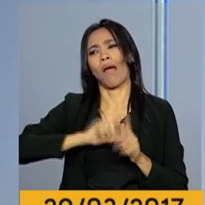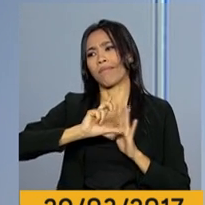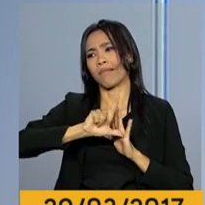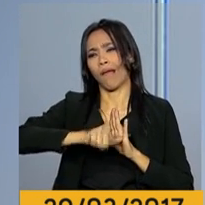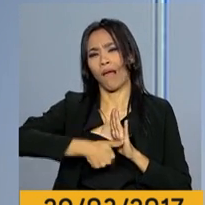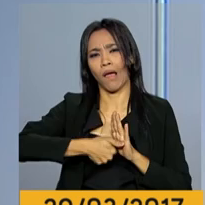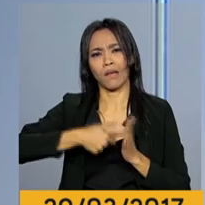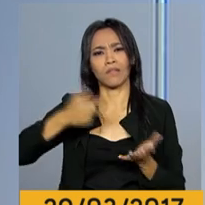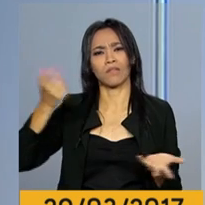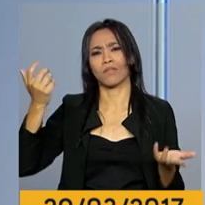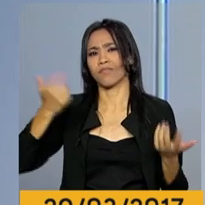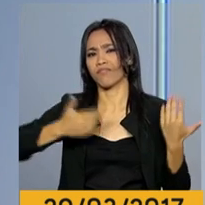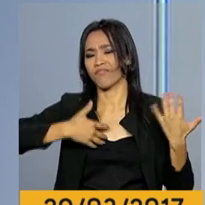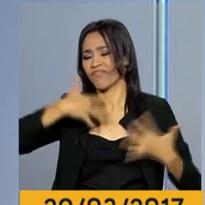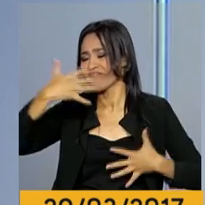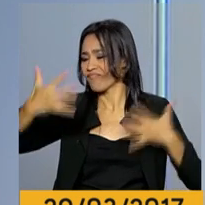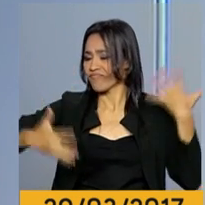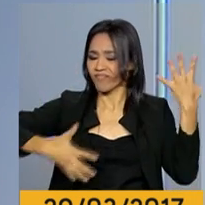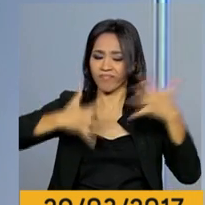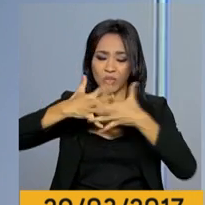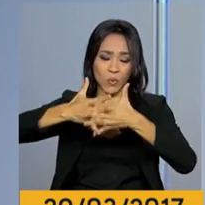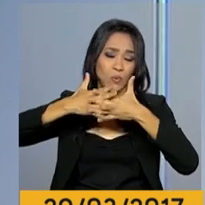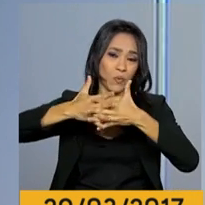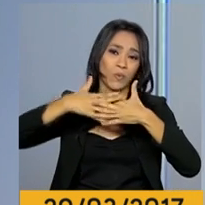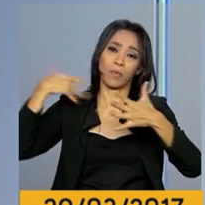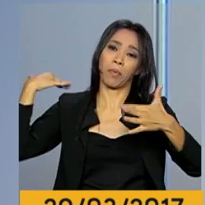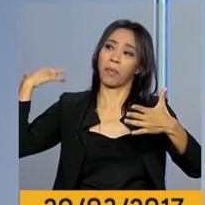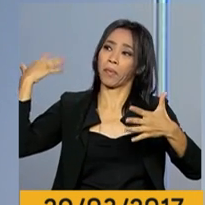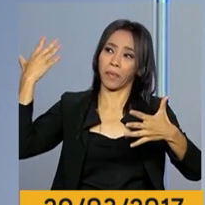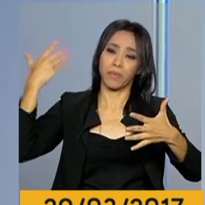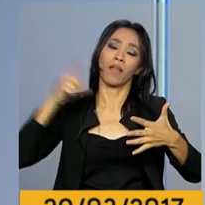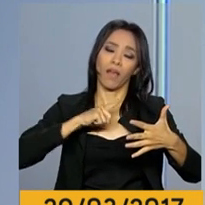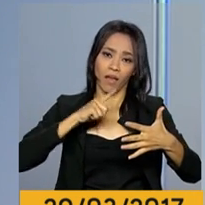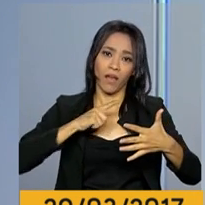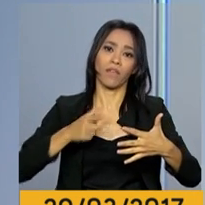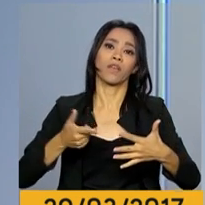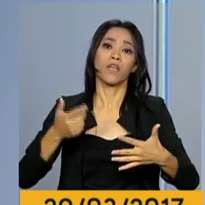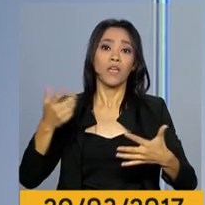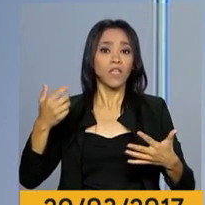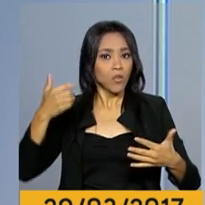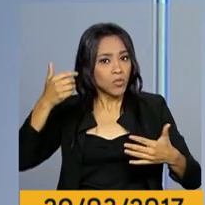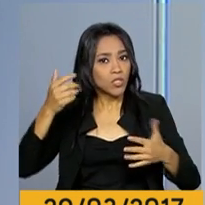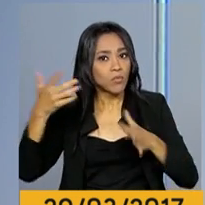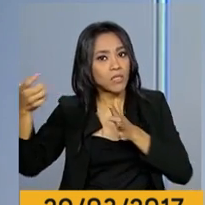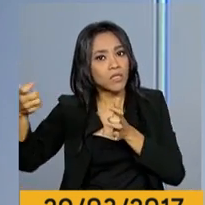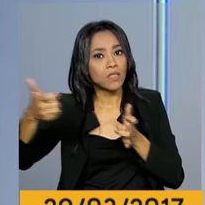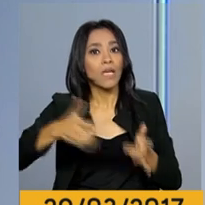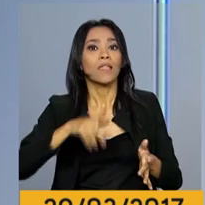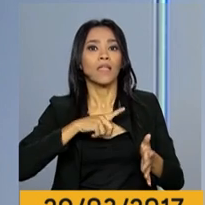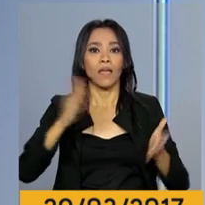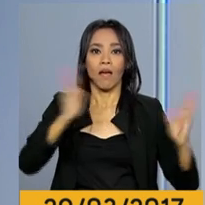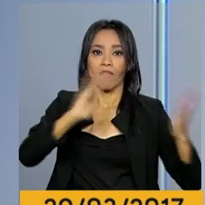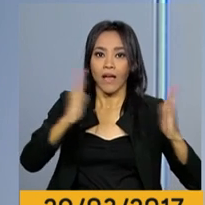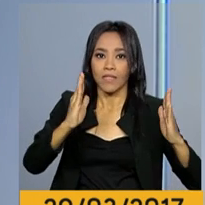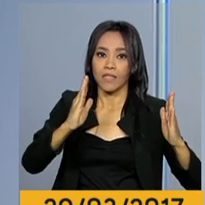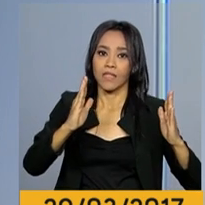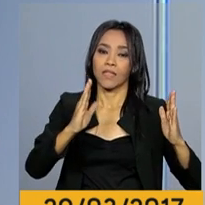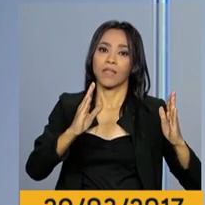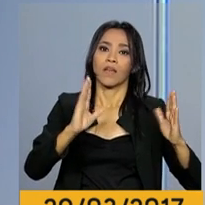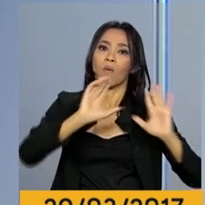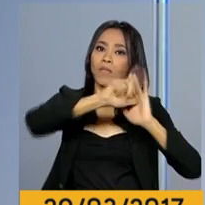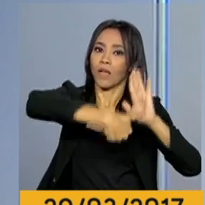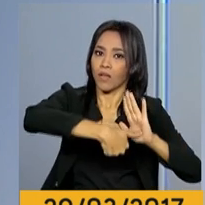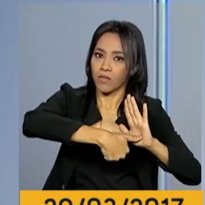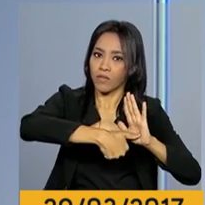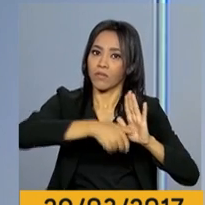agora está saindo da recessão que também aqui nós temos fases recessão